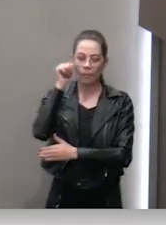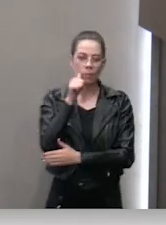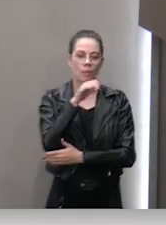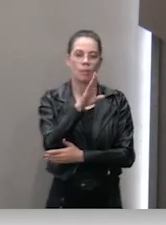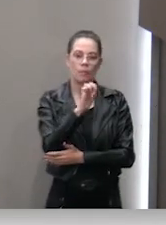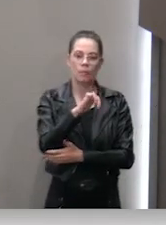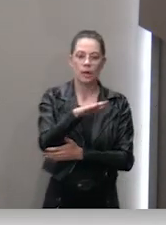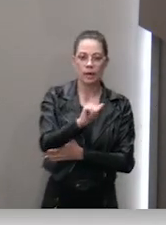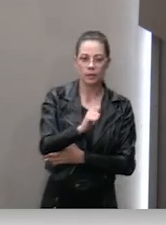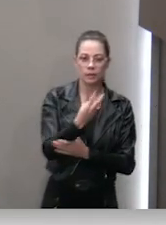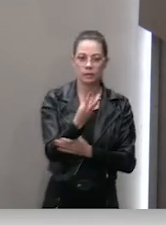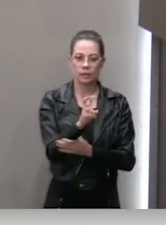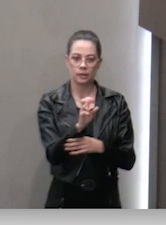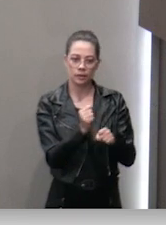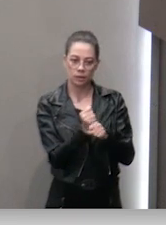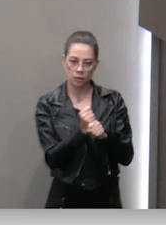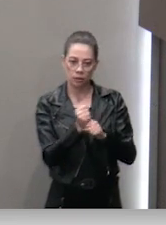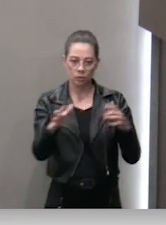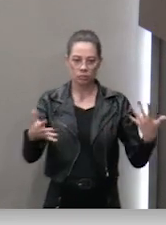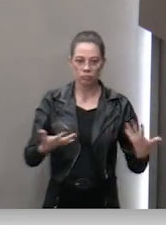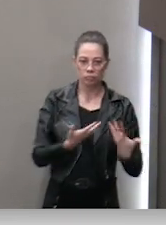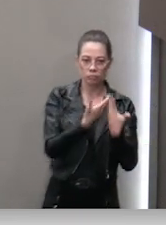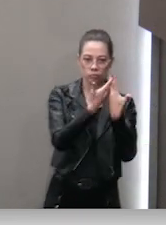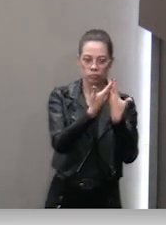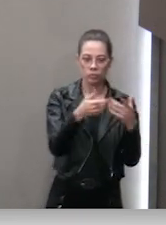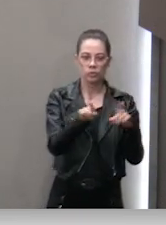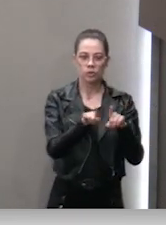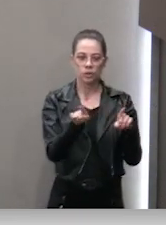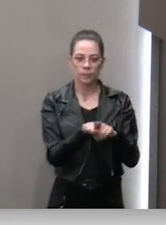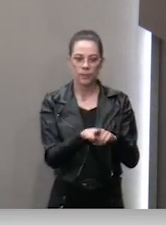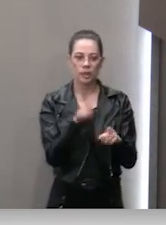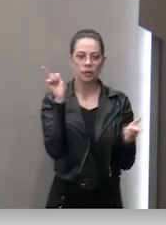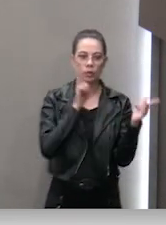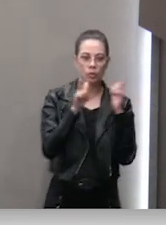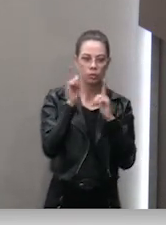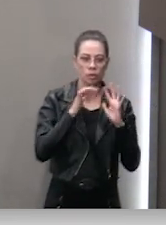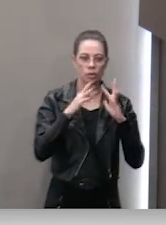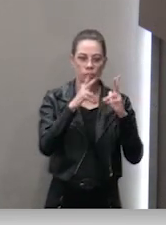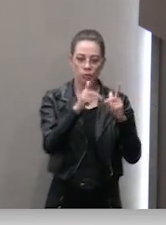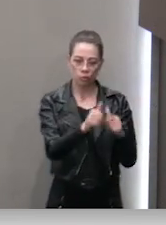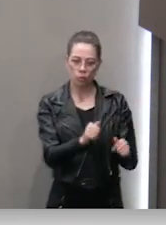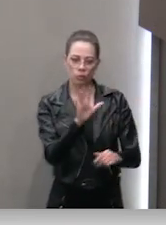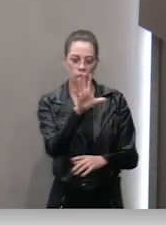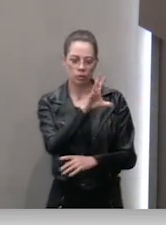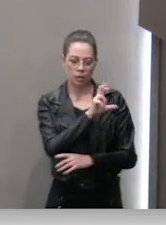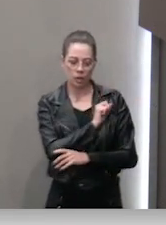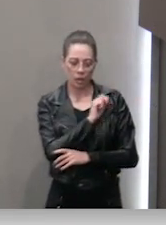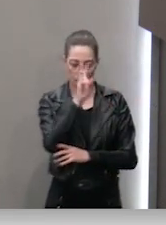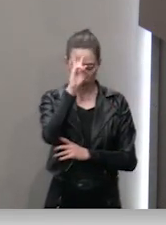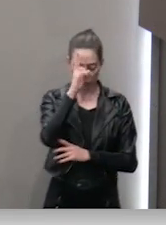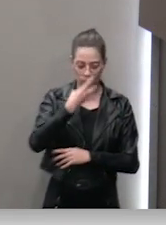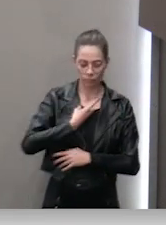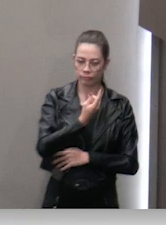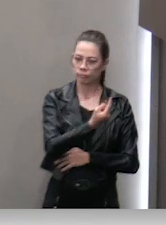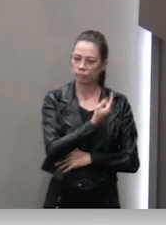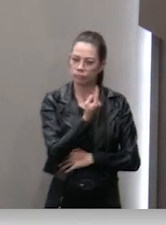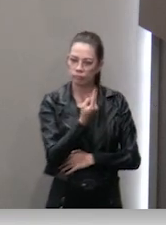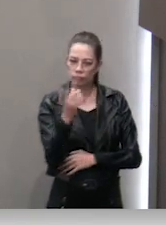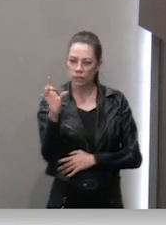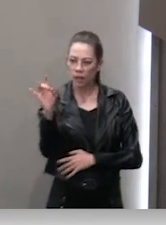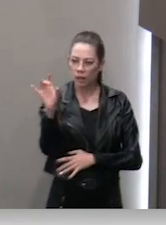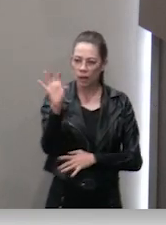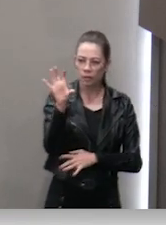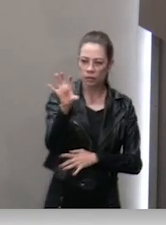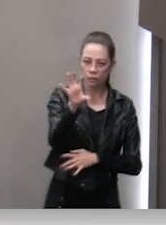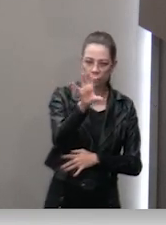Porque a Berna, ela integra e consegue passar todo o amor individual, Sandro, de cada um, de cada